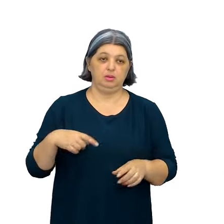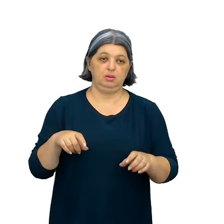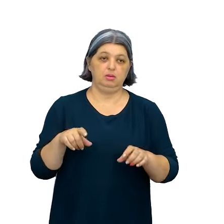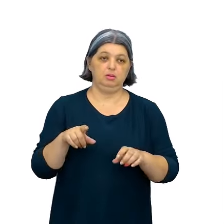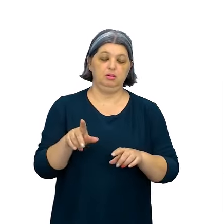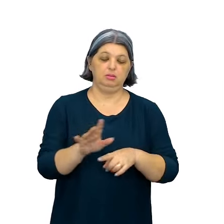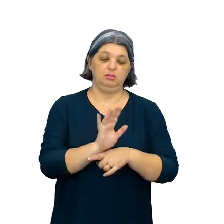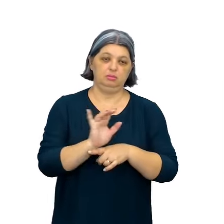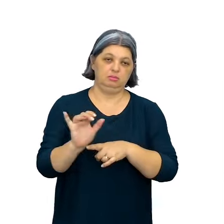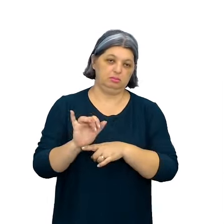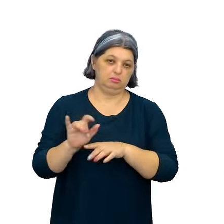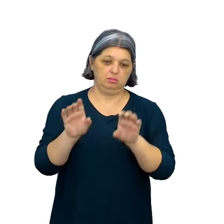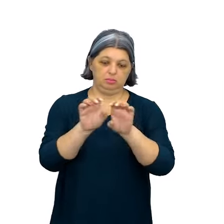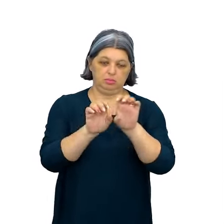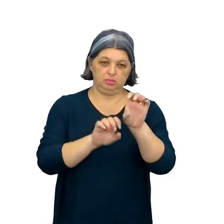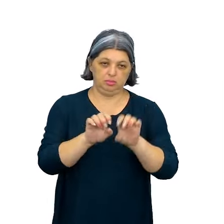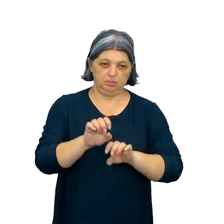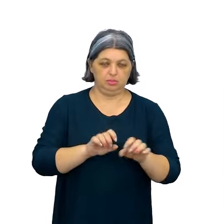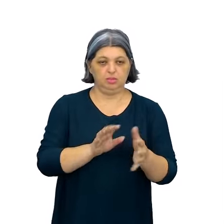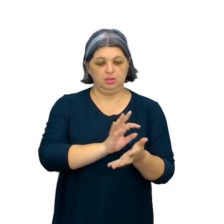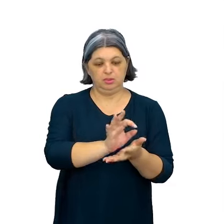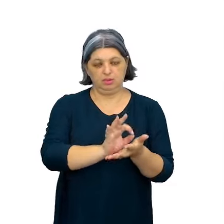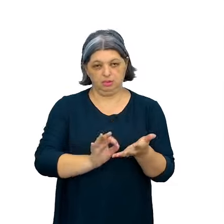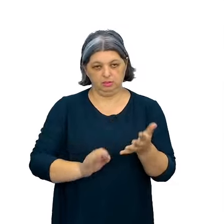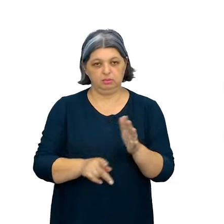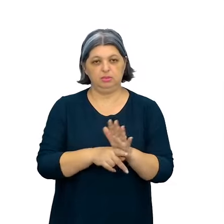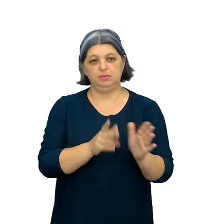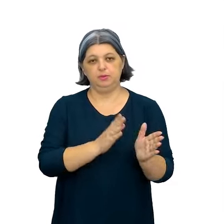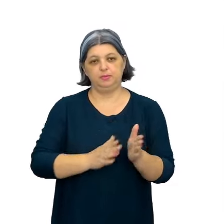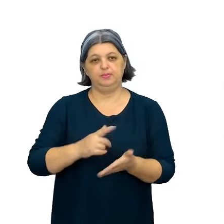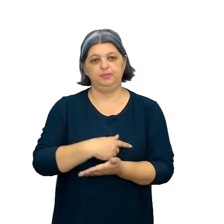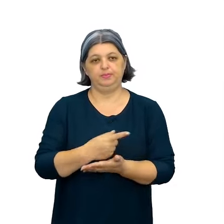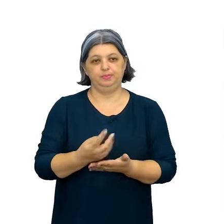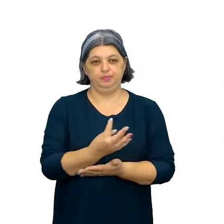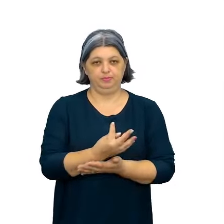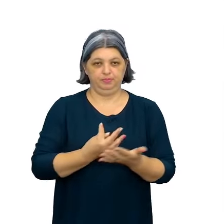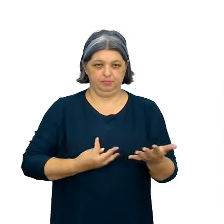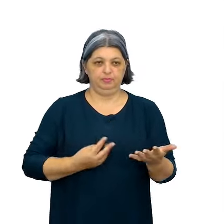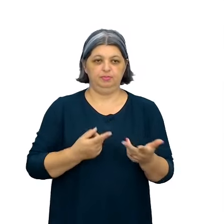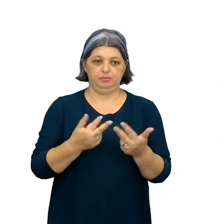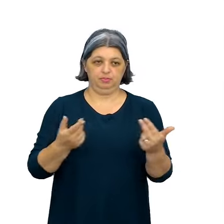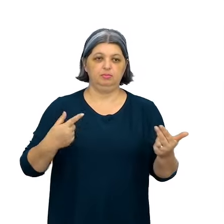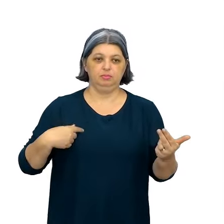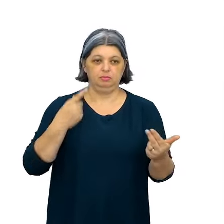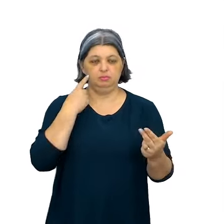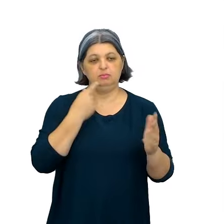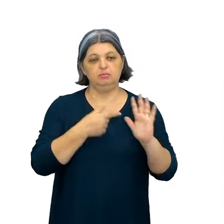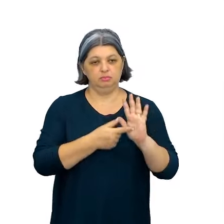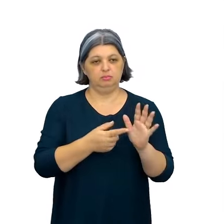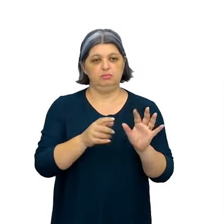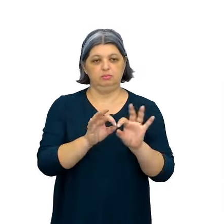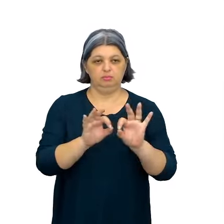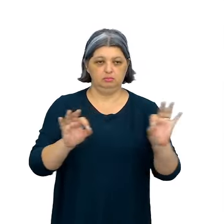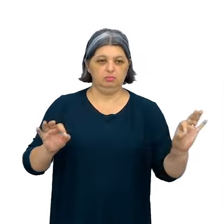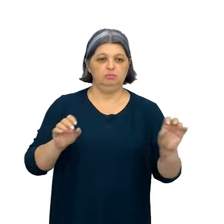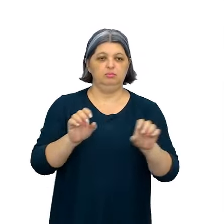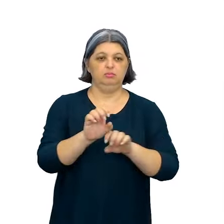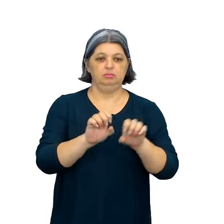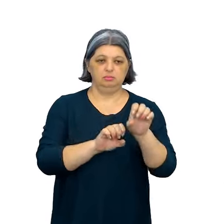da organização dos gêneros. Nesse caso, nós temos que o gênero textual, ele tem um enunciado texto e tem uma